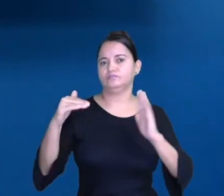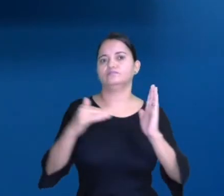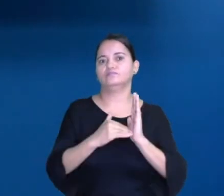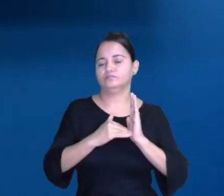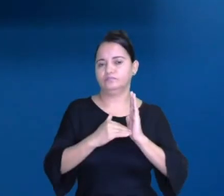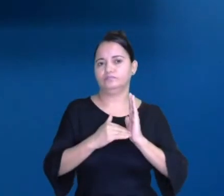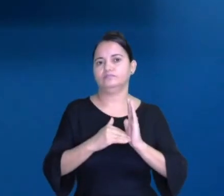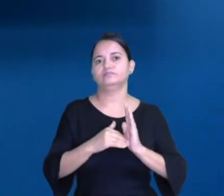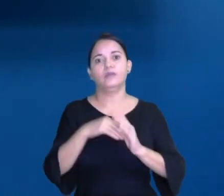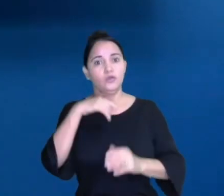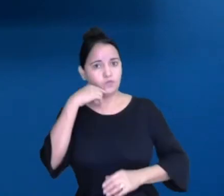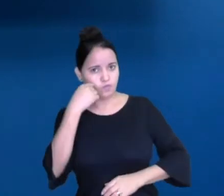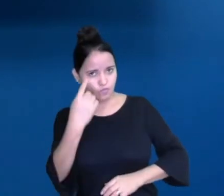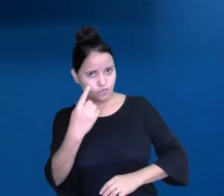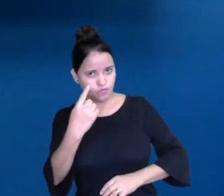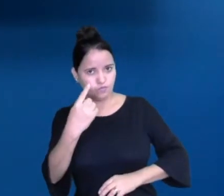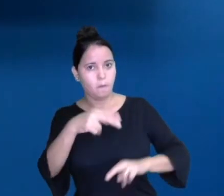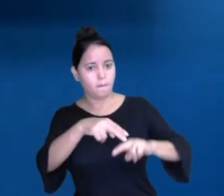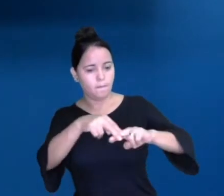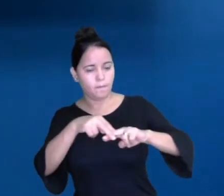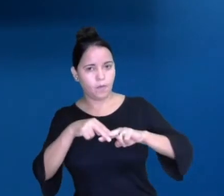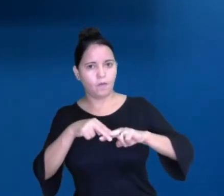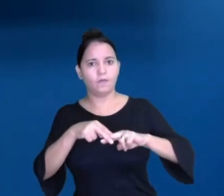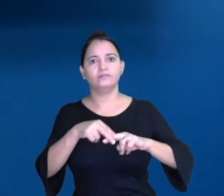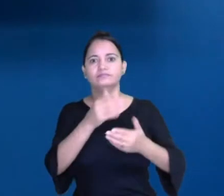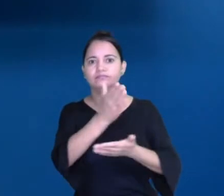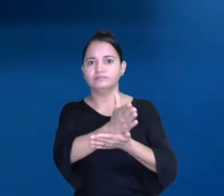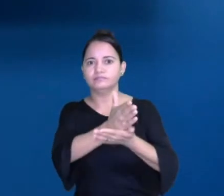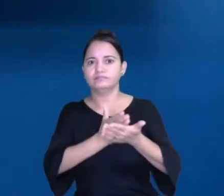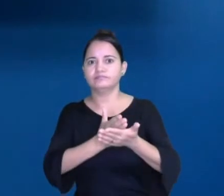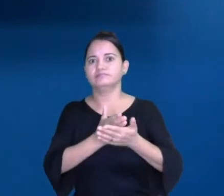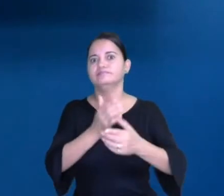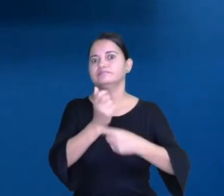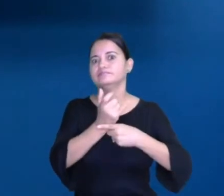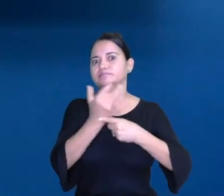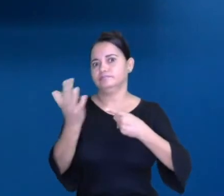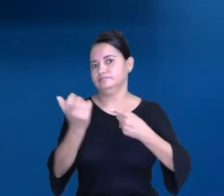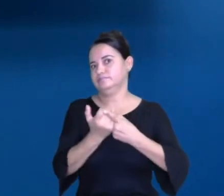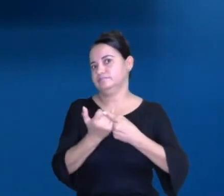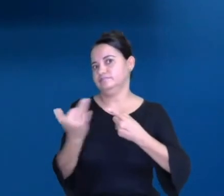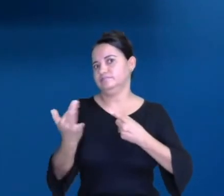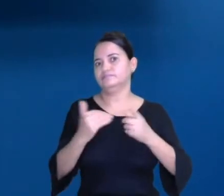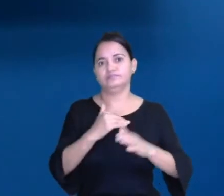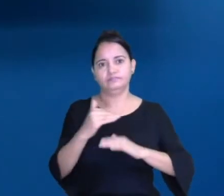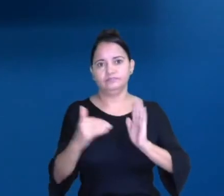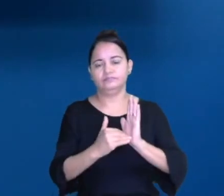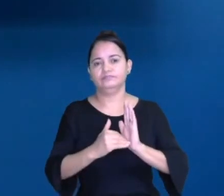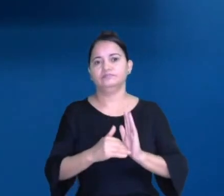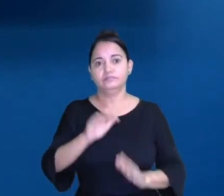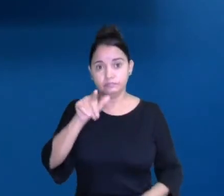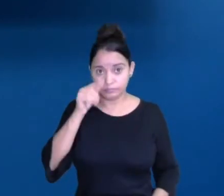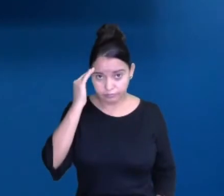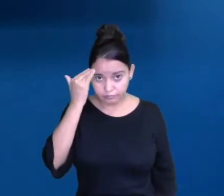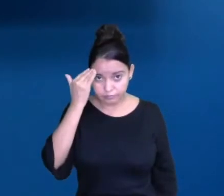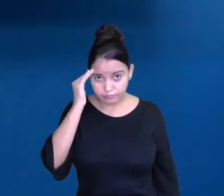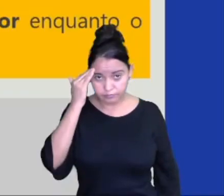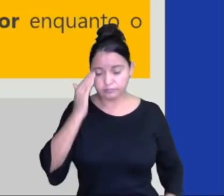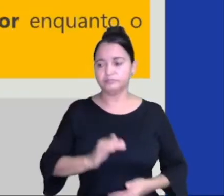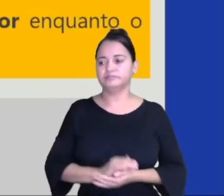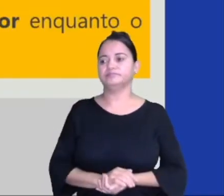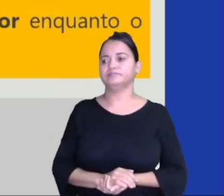eu fracionando, eu vou ter frações, eu vou ter partes desse inteiro. Ok? Deu para entender? Então, vamos